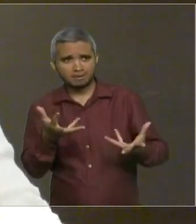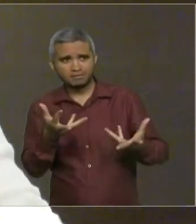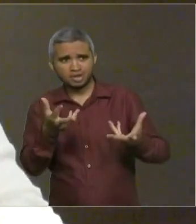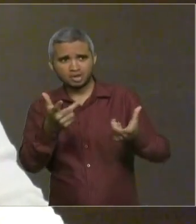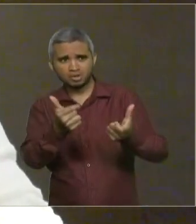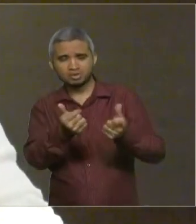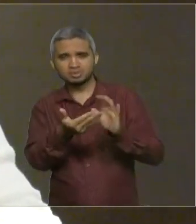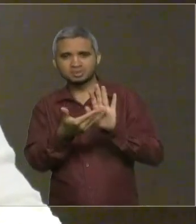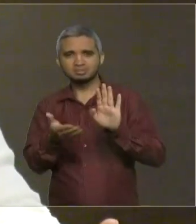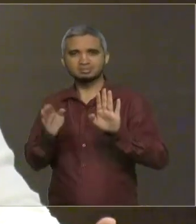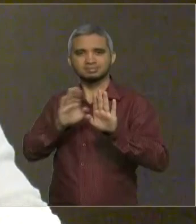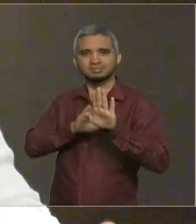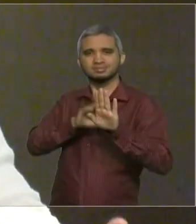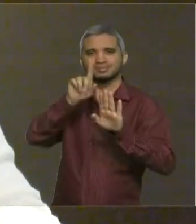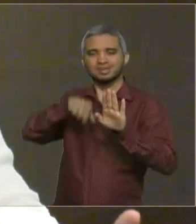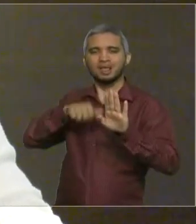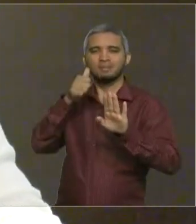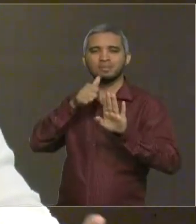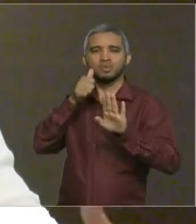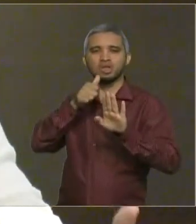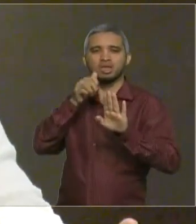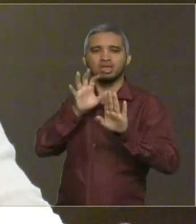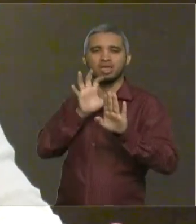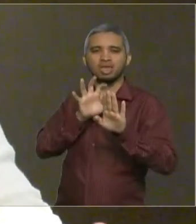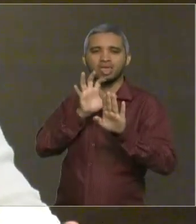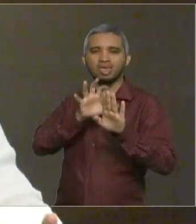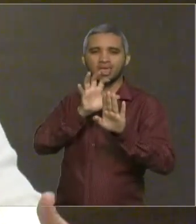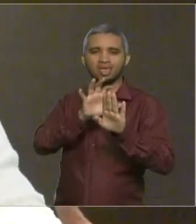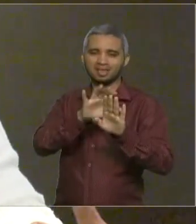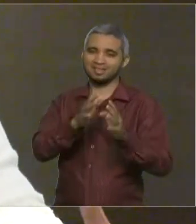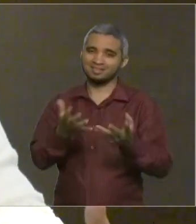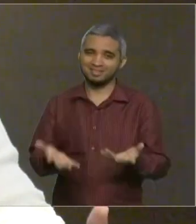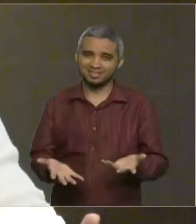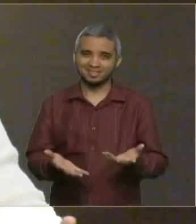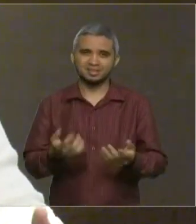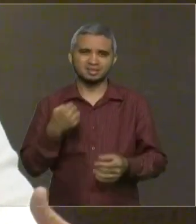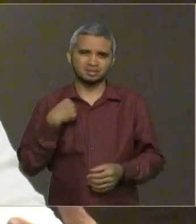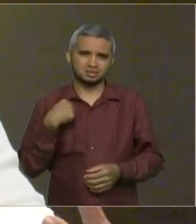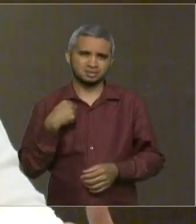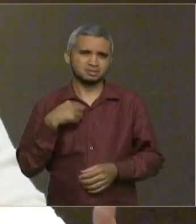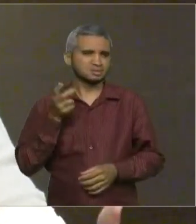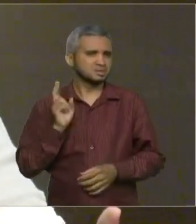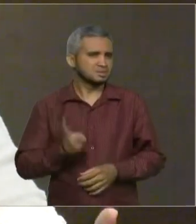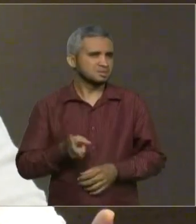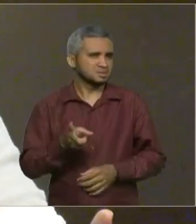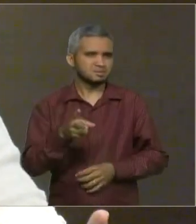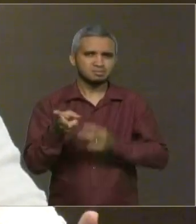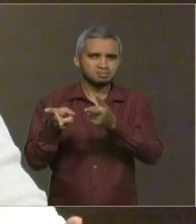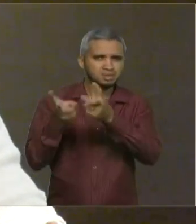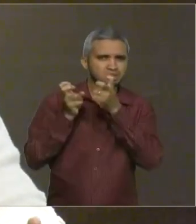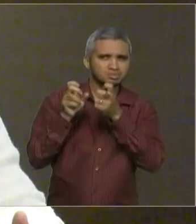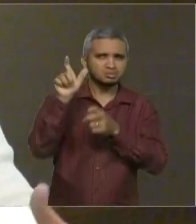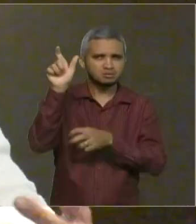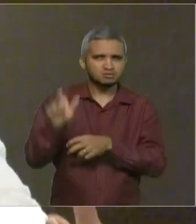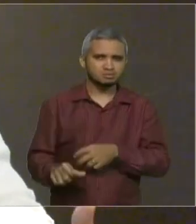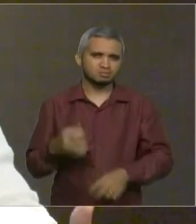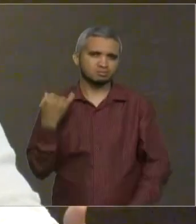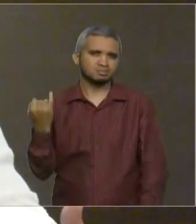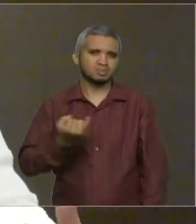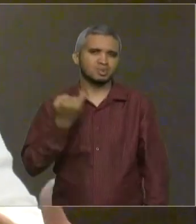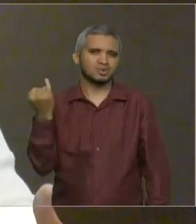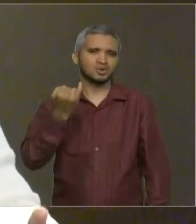aquele grande homem. Eu sempre percebi o brilho, a sua importância dentro da sua família. E